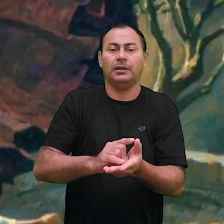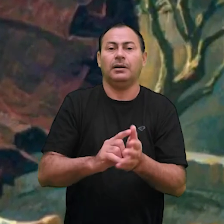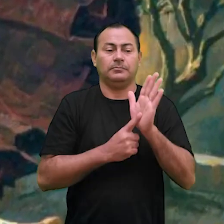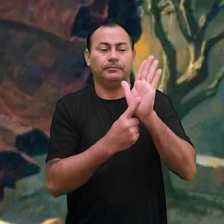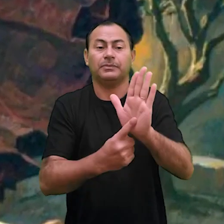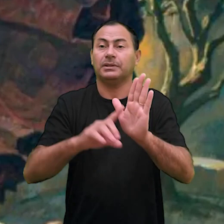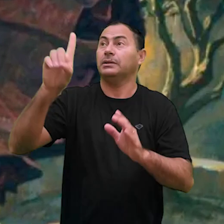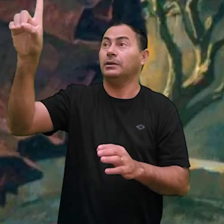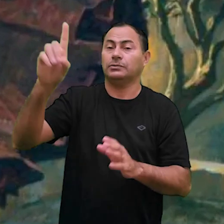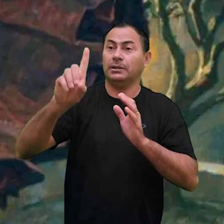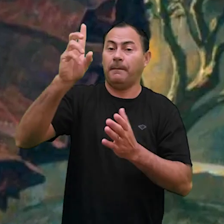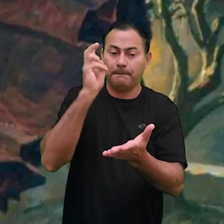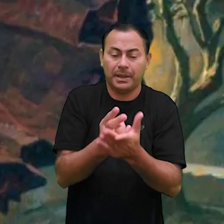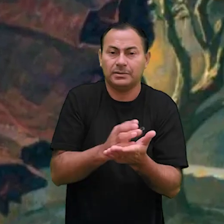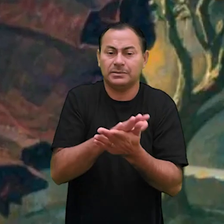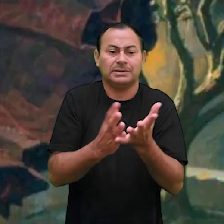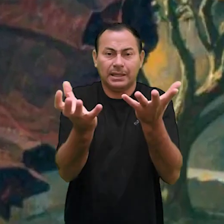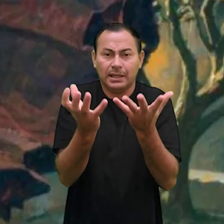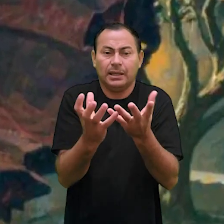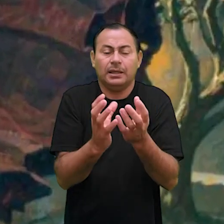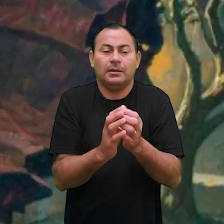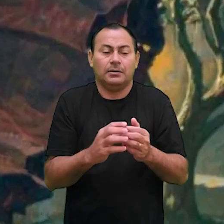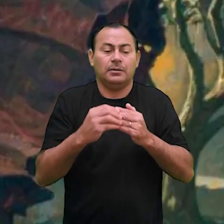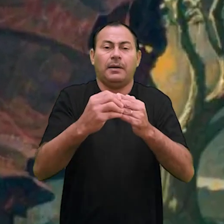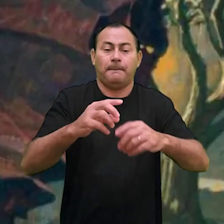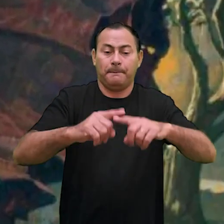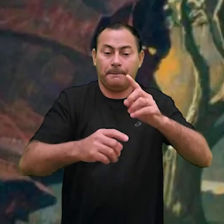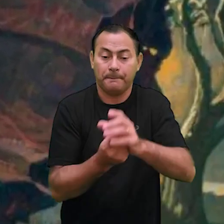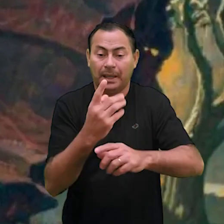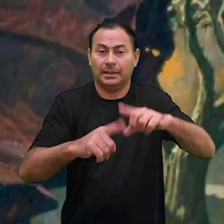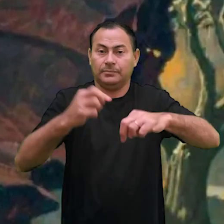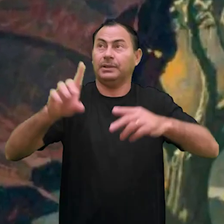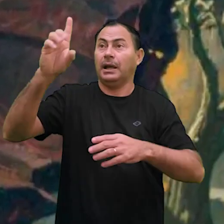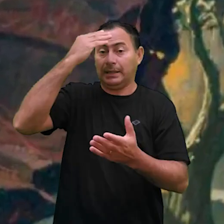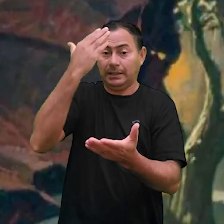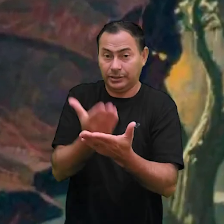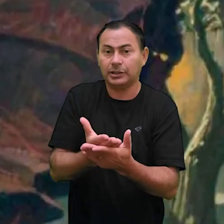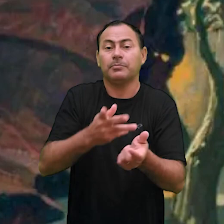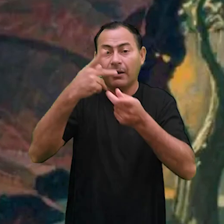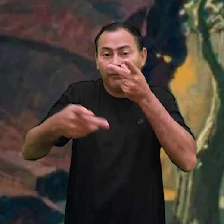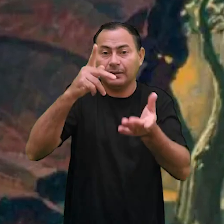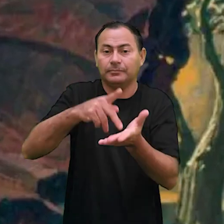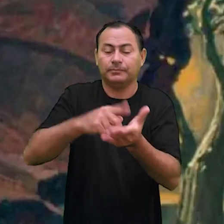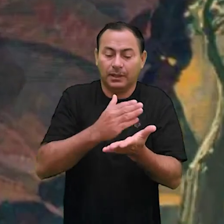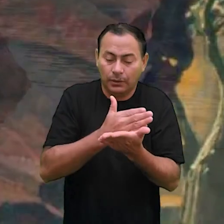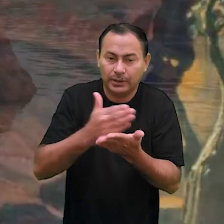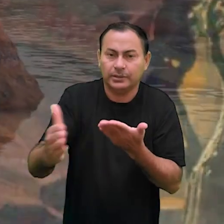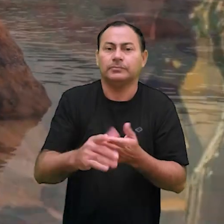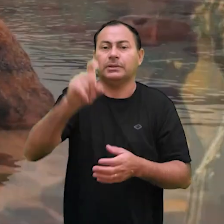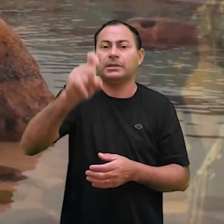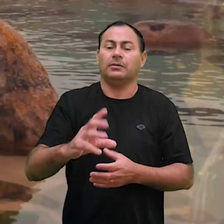criação. Essa afirmação é uma revelação de Deus. Mesmo sem pretender esgotar a matéria da criação, creio que ela